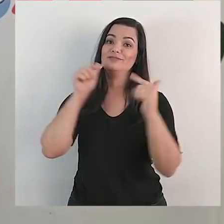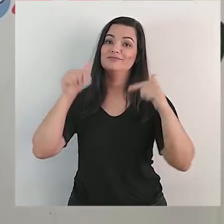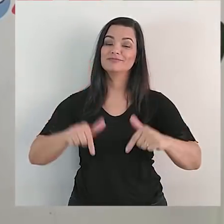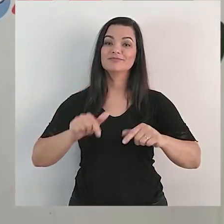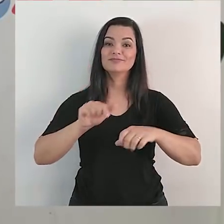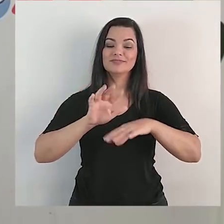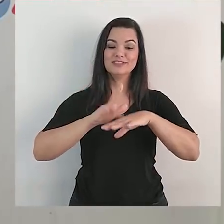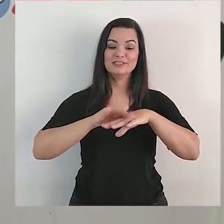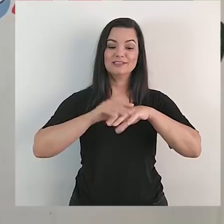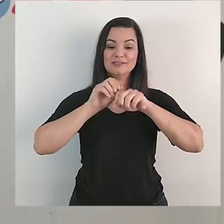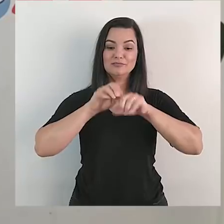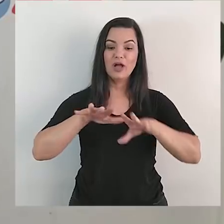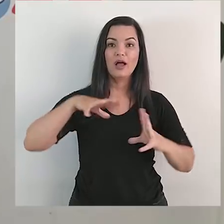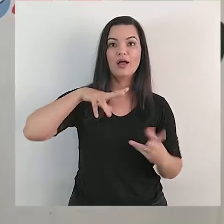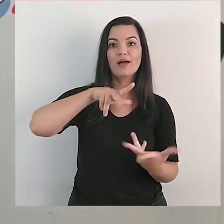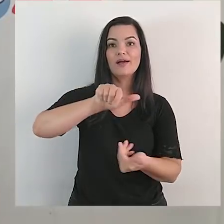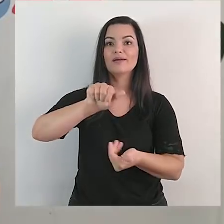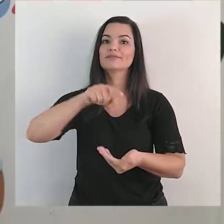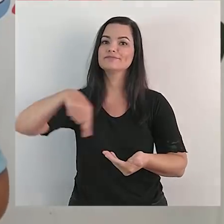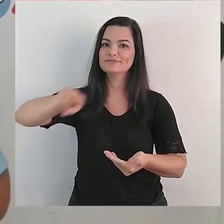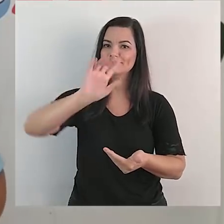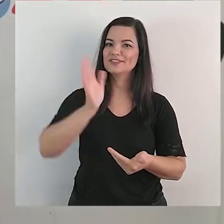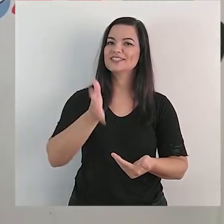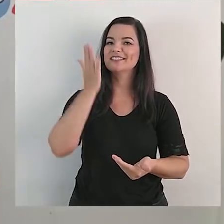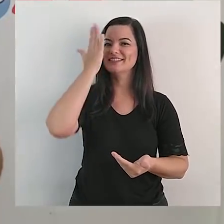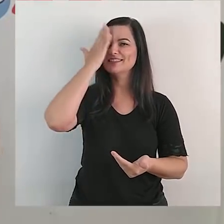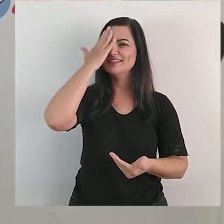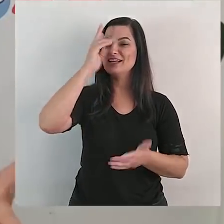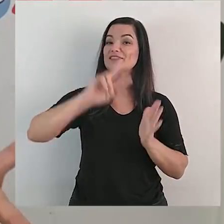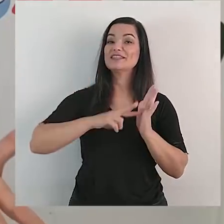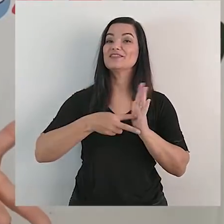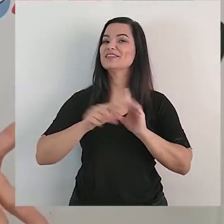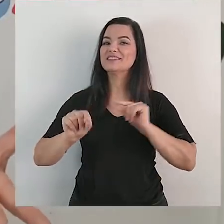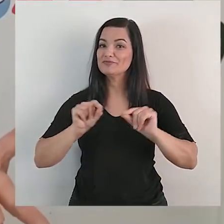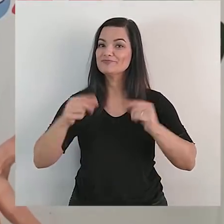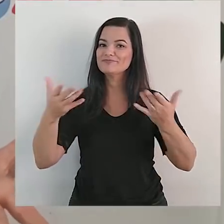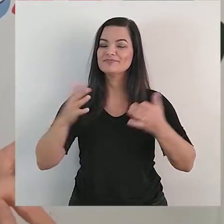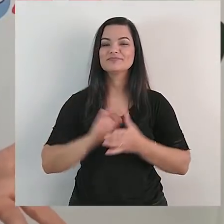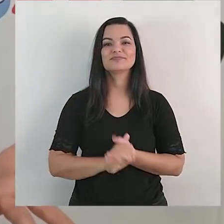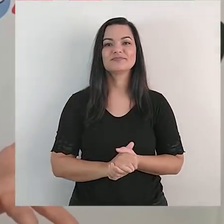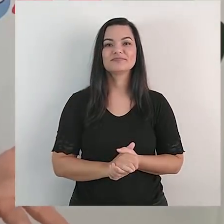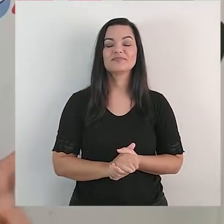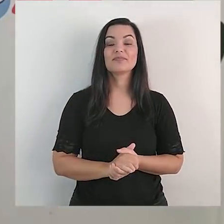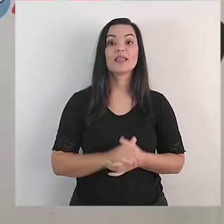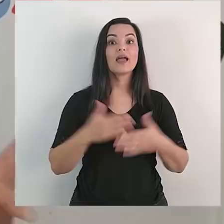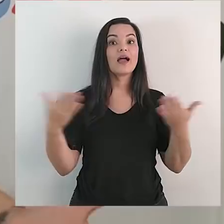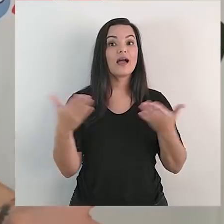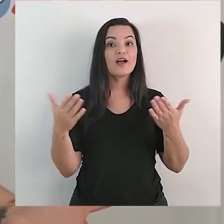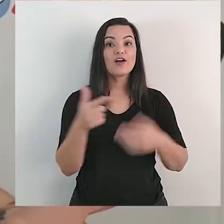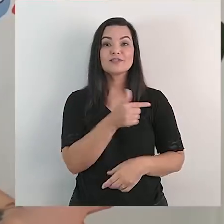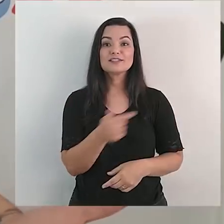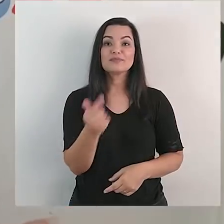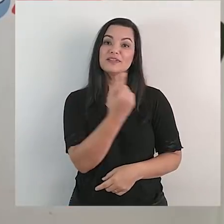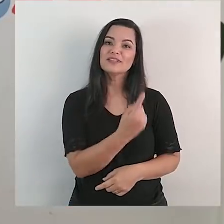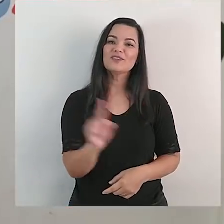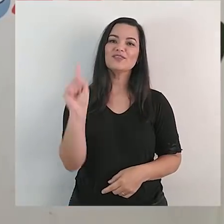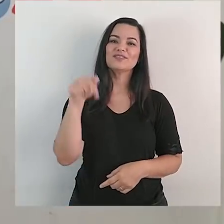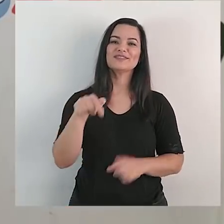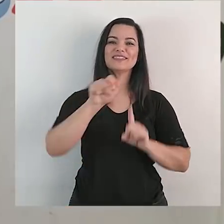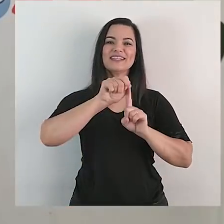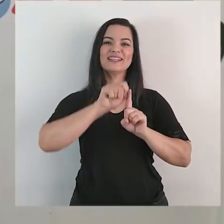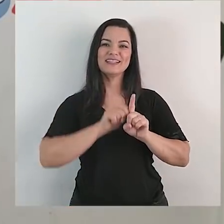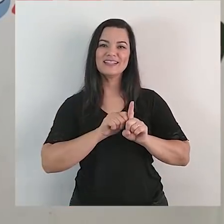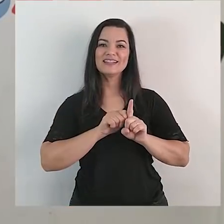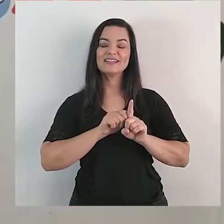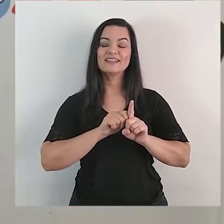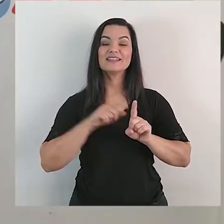já sabe o significado, tá bom? Nossa última semana do mês, última semana que vamos falar